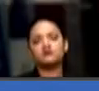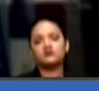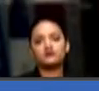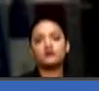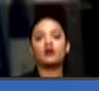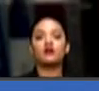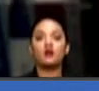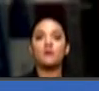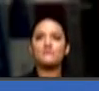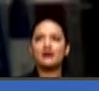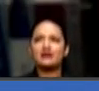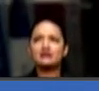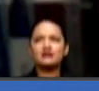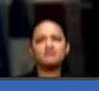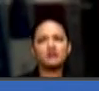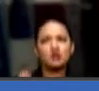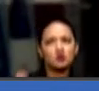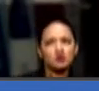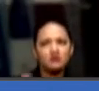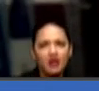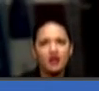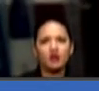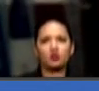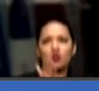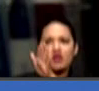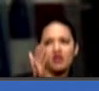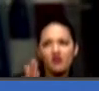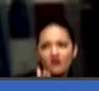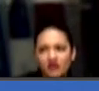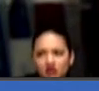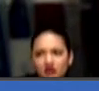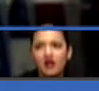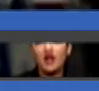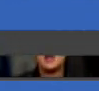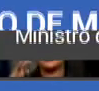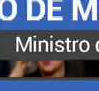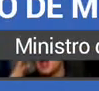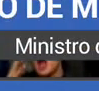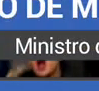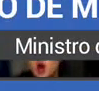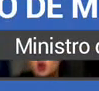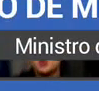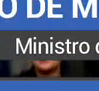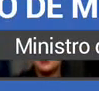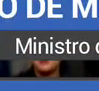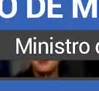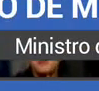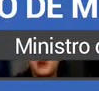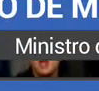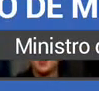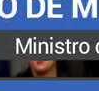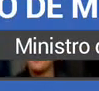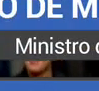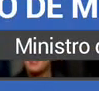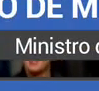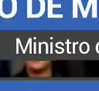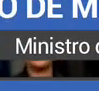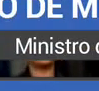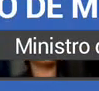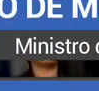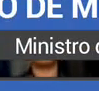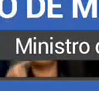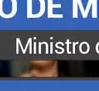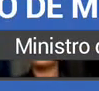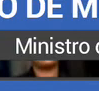réu. Suspeitos, investigados, acusados ou réus não